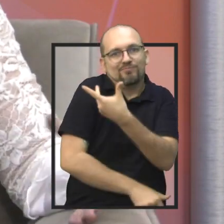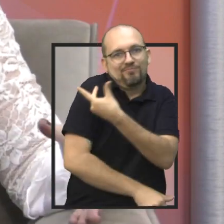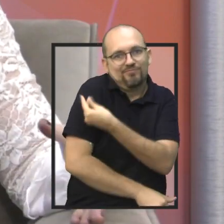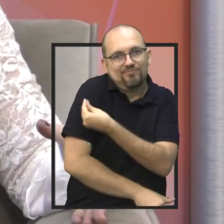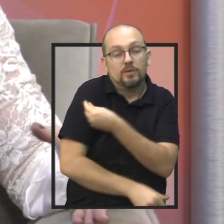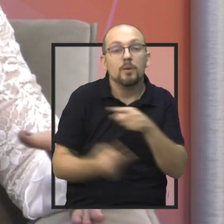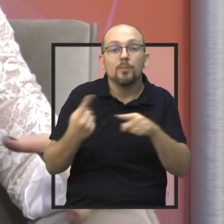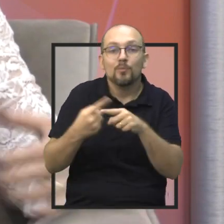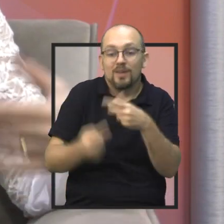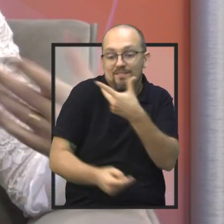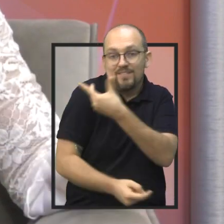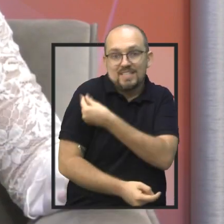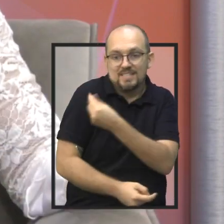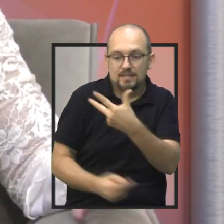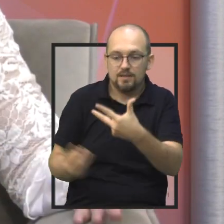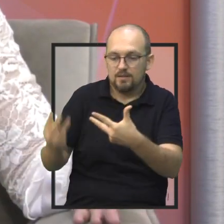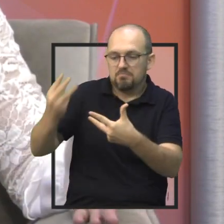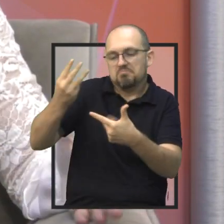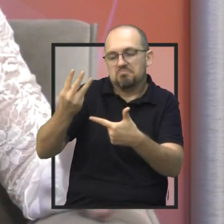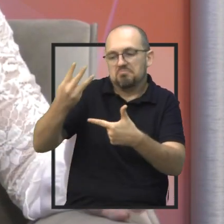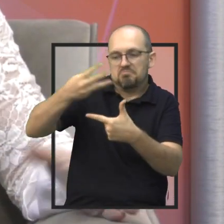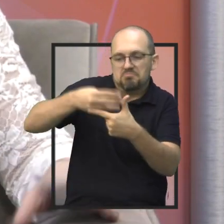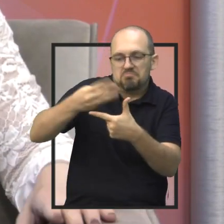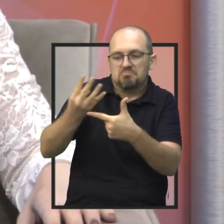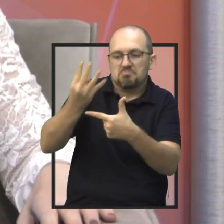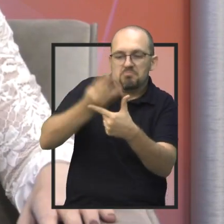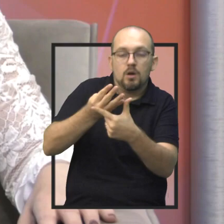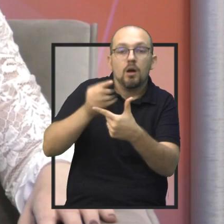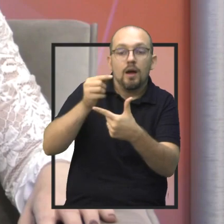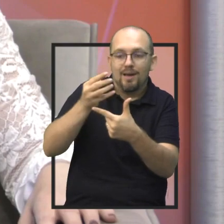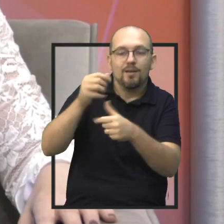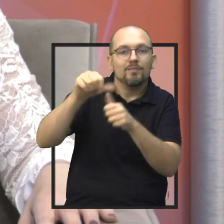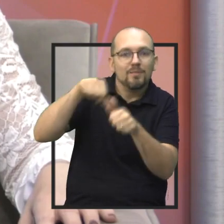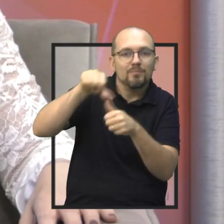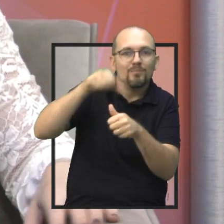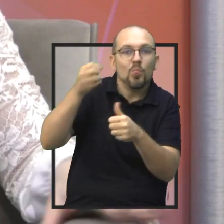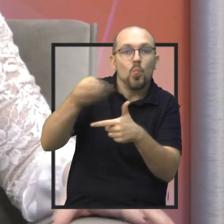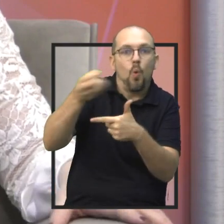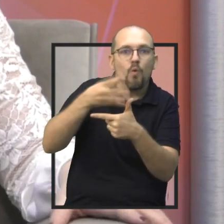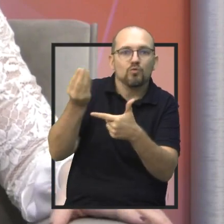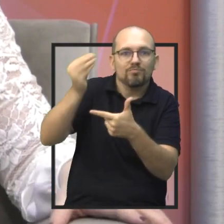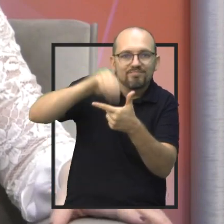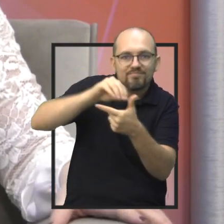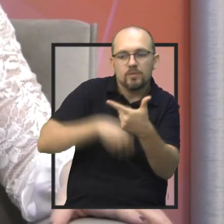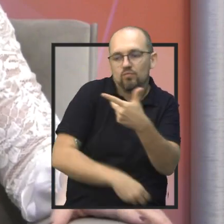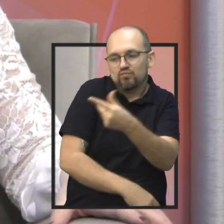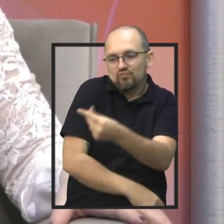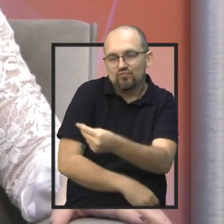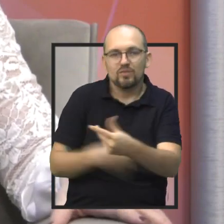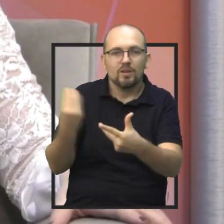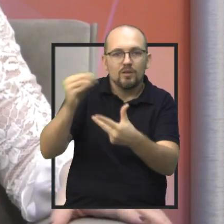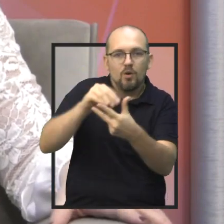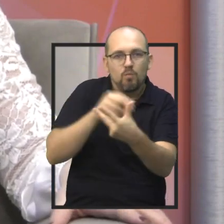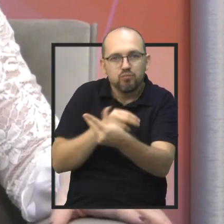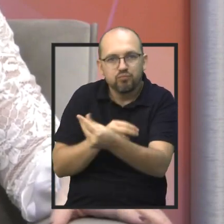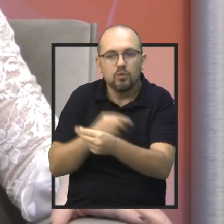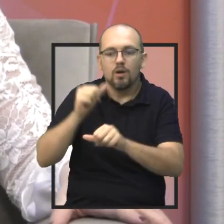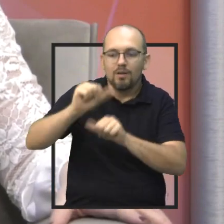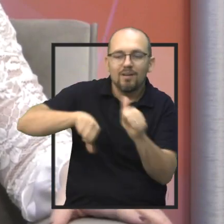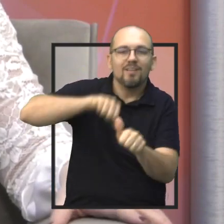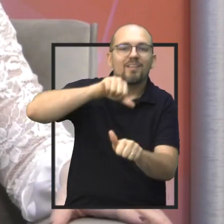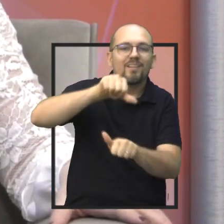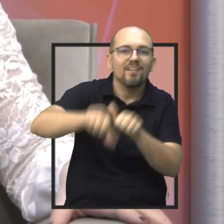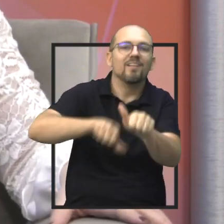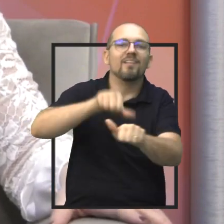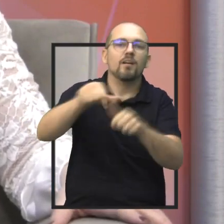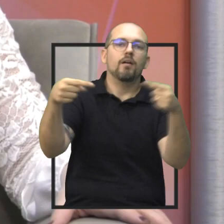uma vacina nova, né? É uma outra vacina. Então, é importante tomar a vacina atualizada, né?